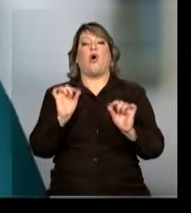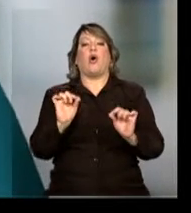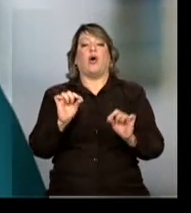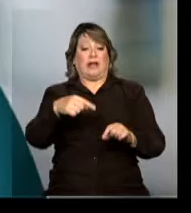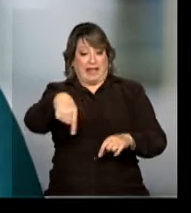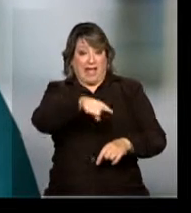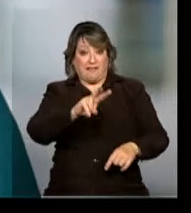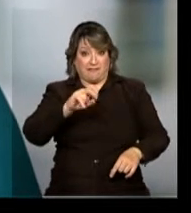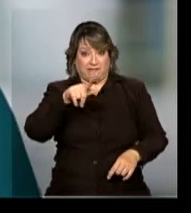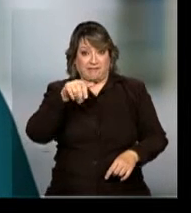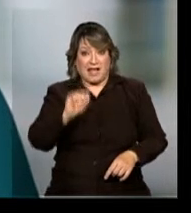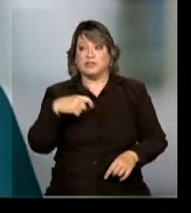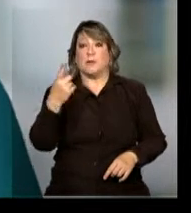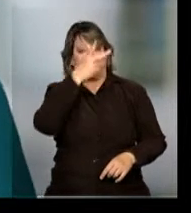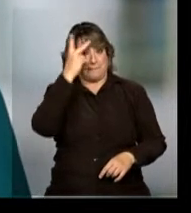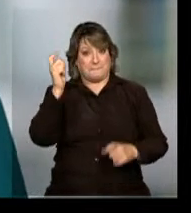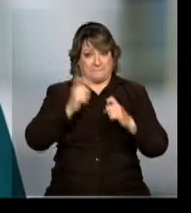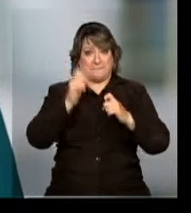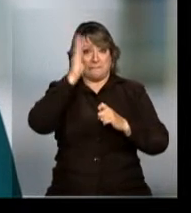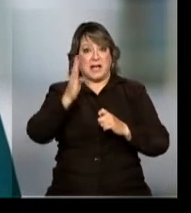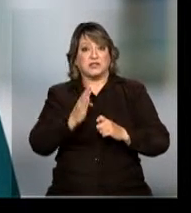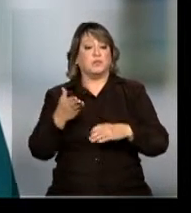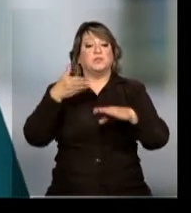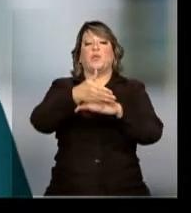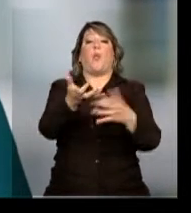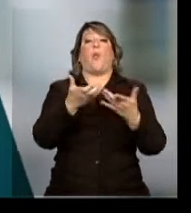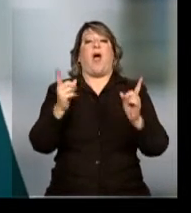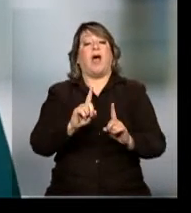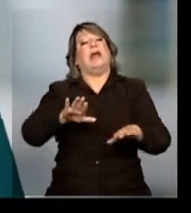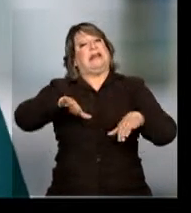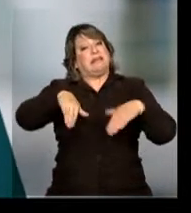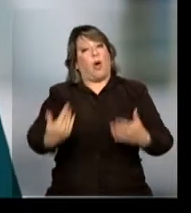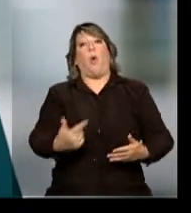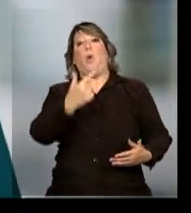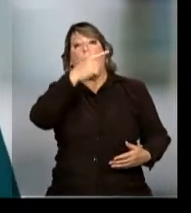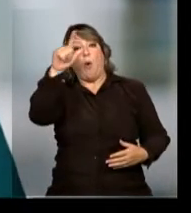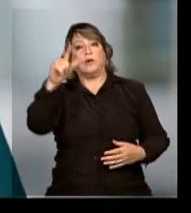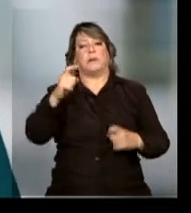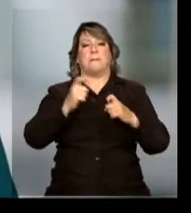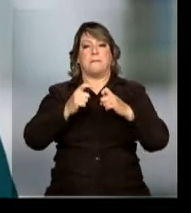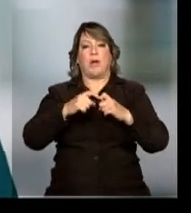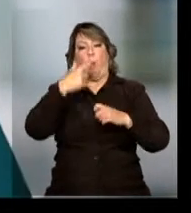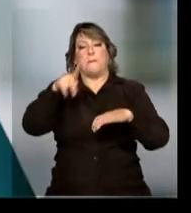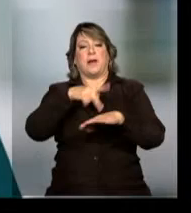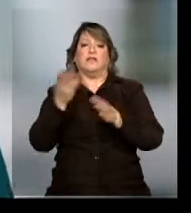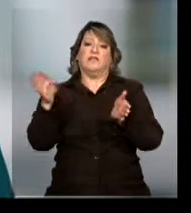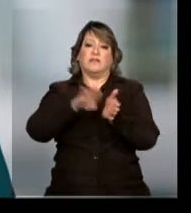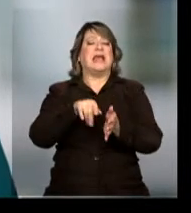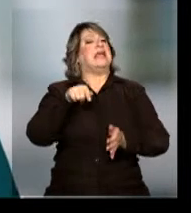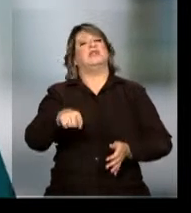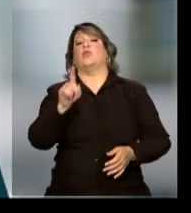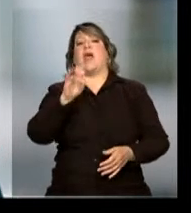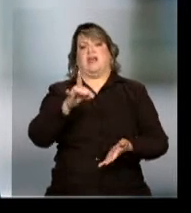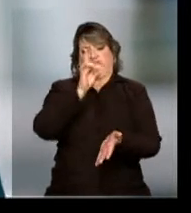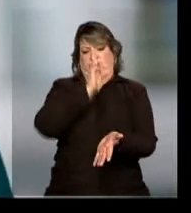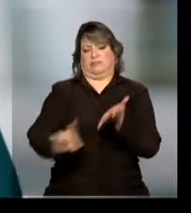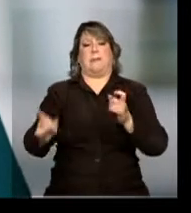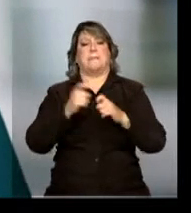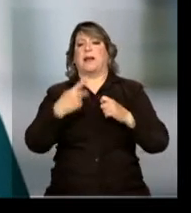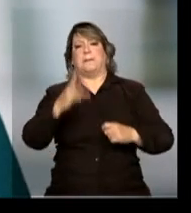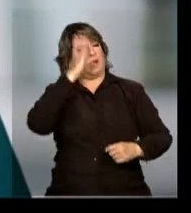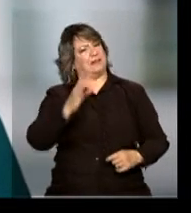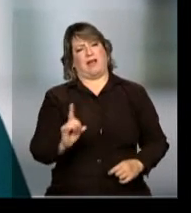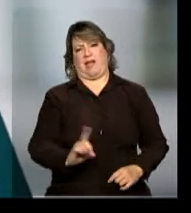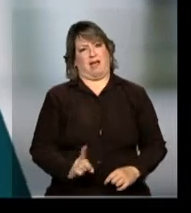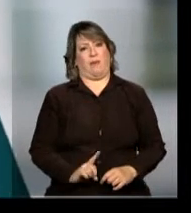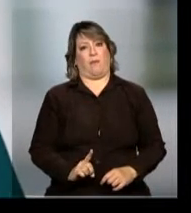e não são preenchidas por brasileiros não é uma decisão contra os médicos nacionais é uma